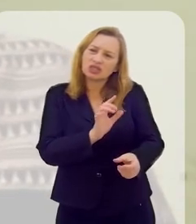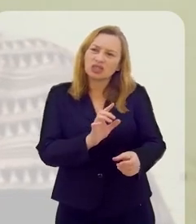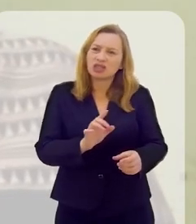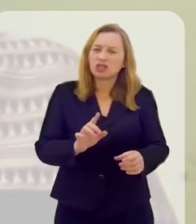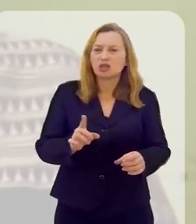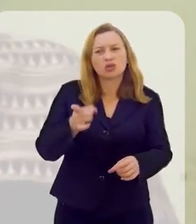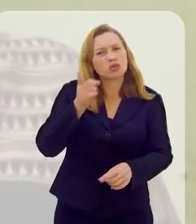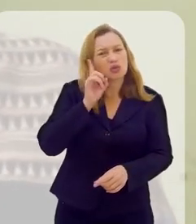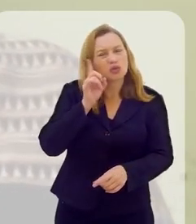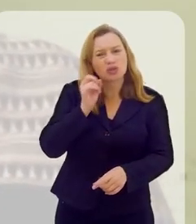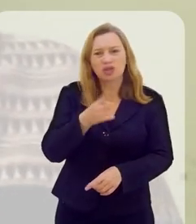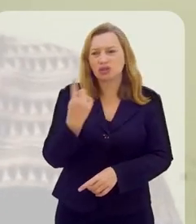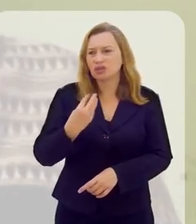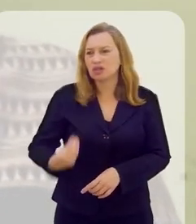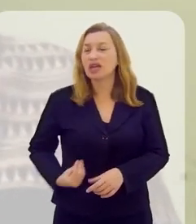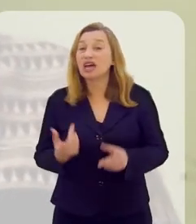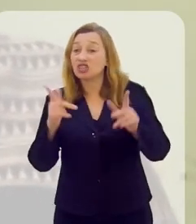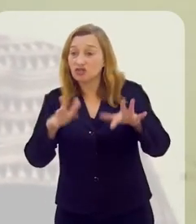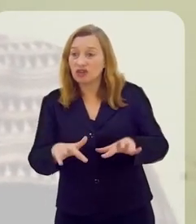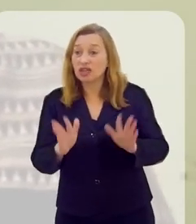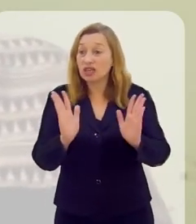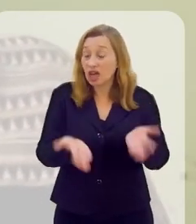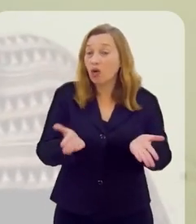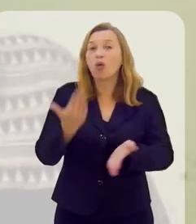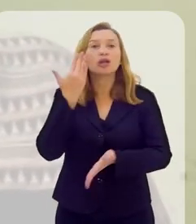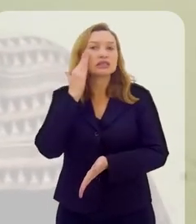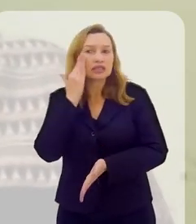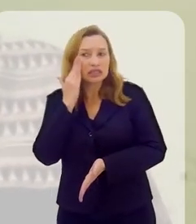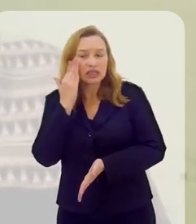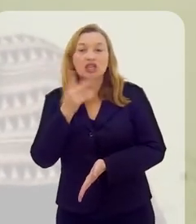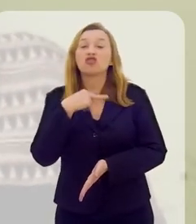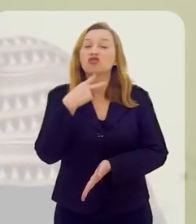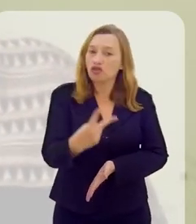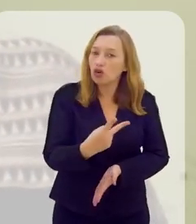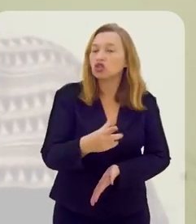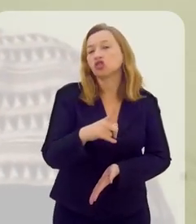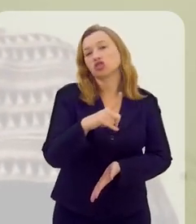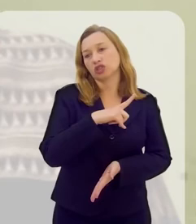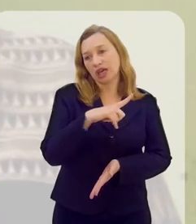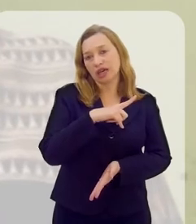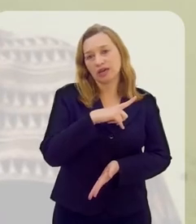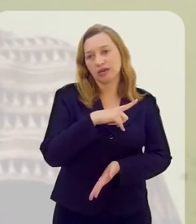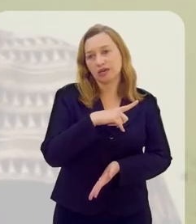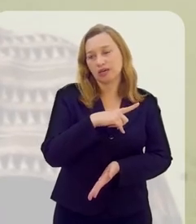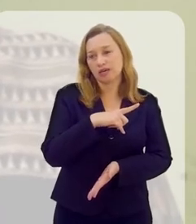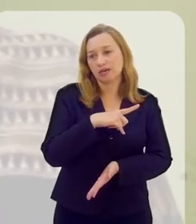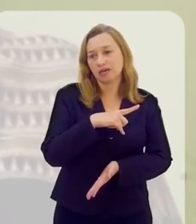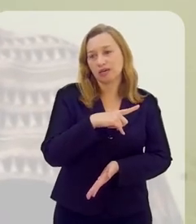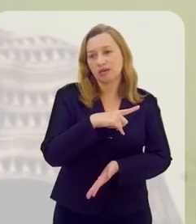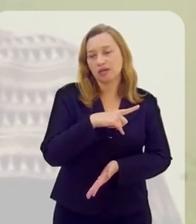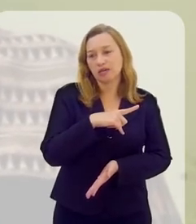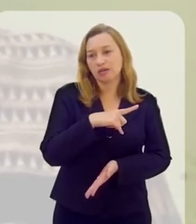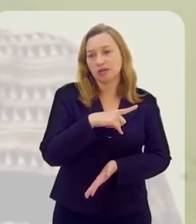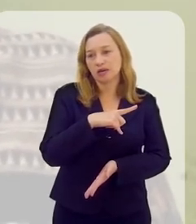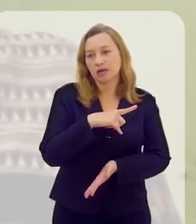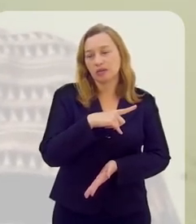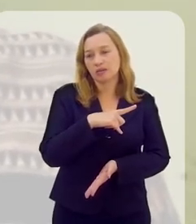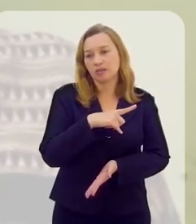o tempo inteiro. A única diferença é que agora a gente entende, tem voz para que isso